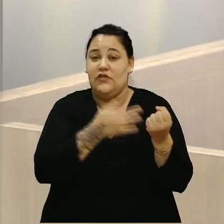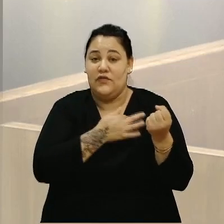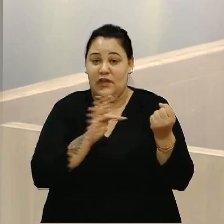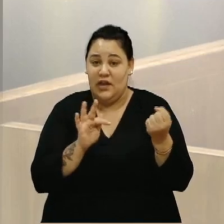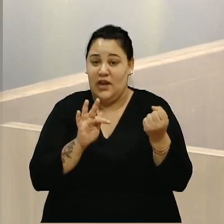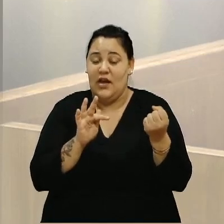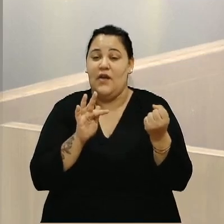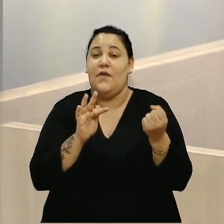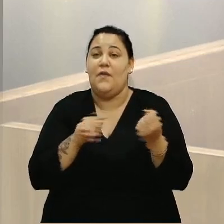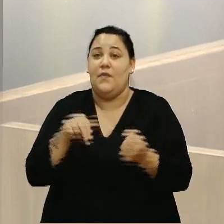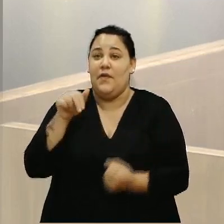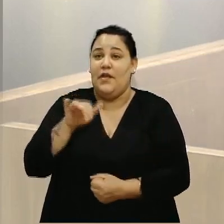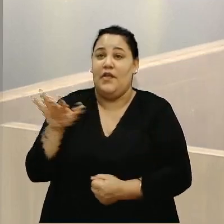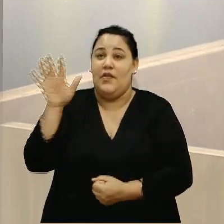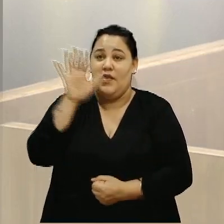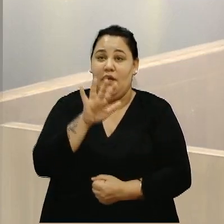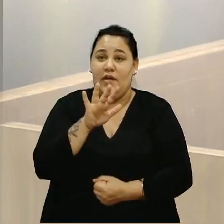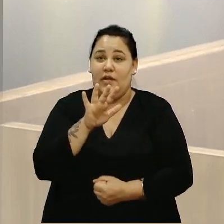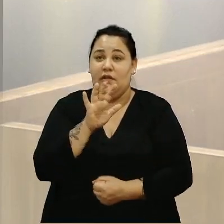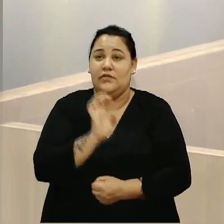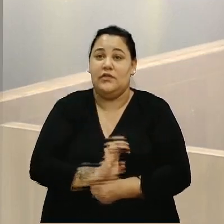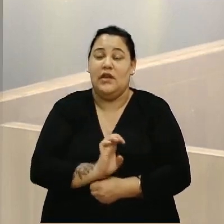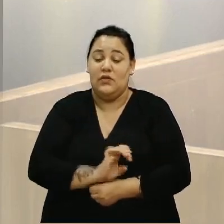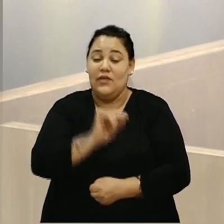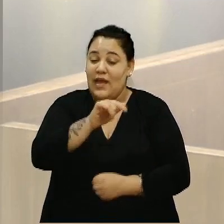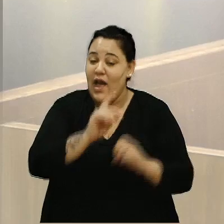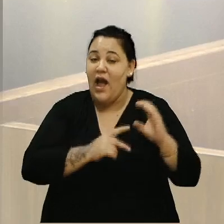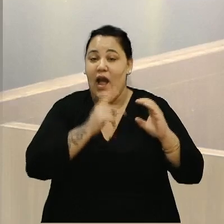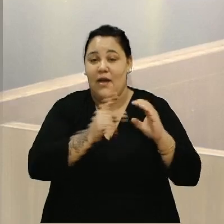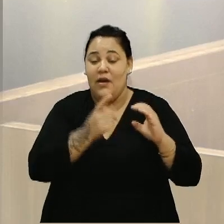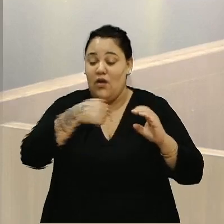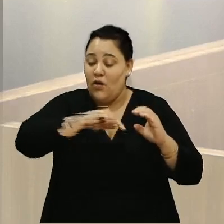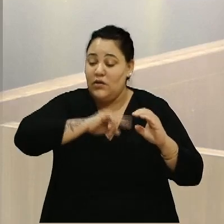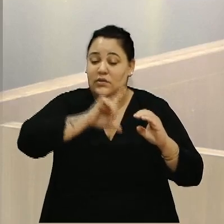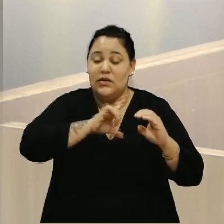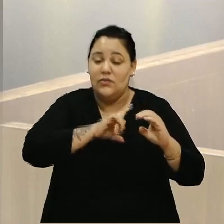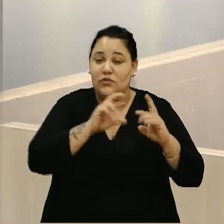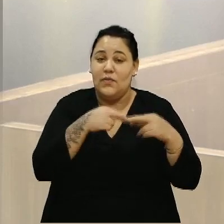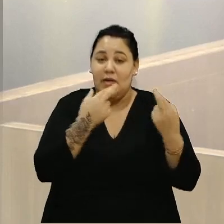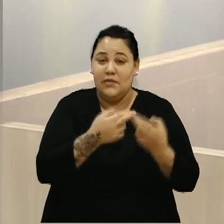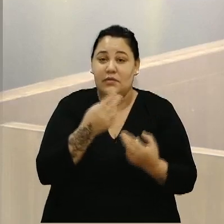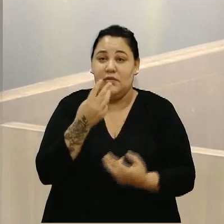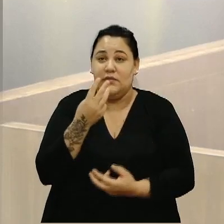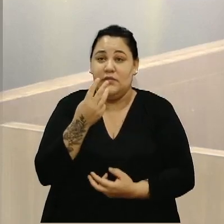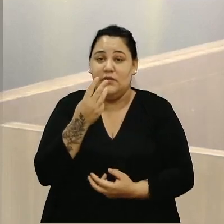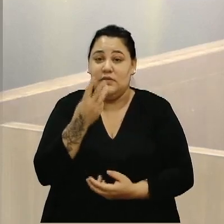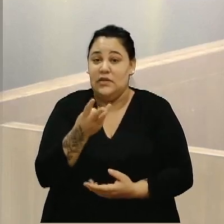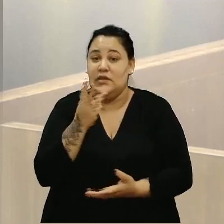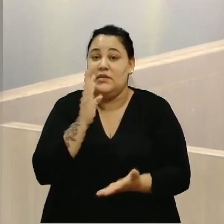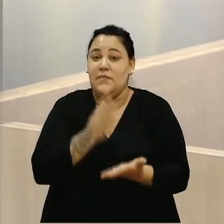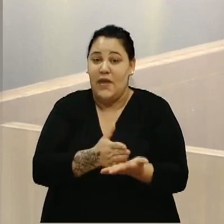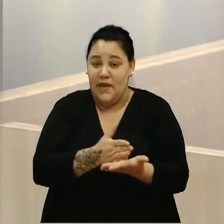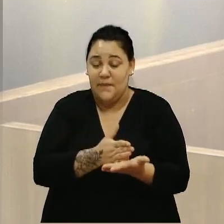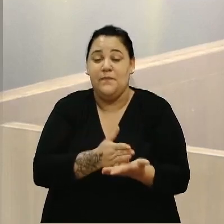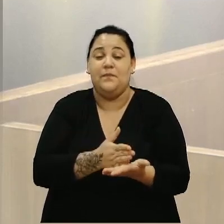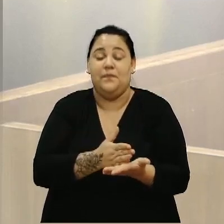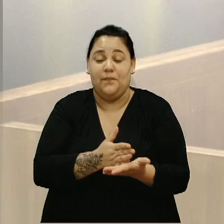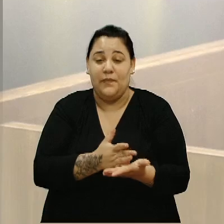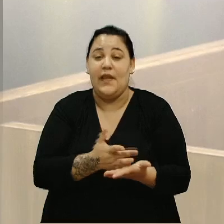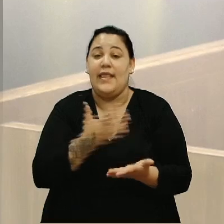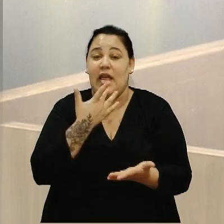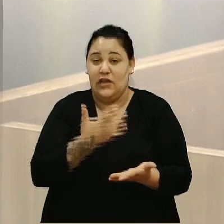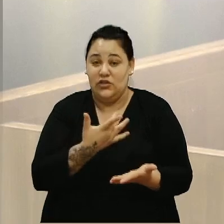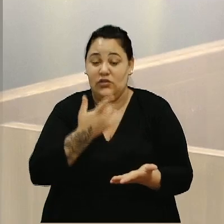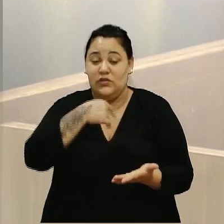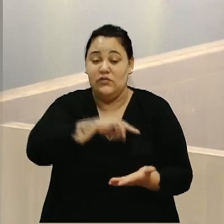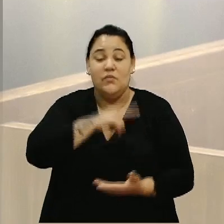região nordeste do Estado. Desta Câmara, nós temos uma reunião hoje às 13h30. Nós vamos pensar